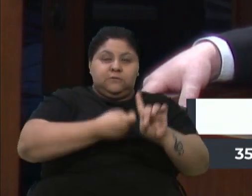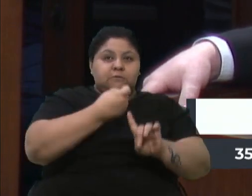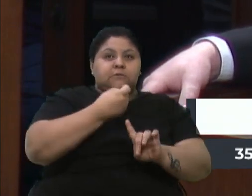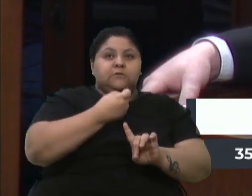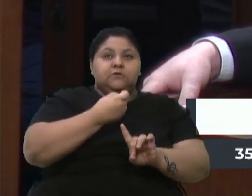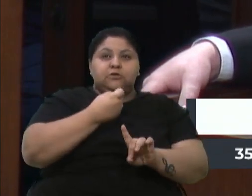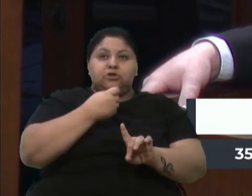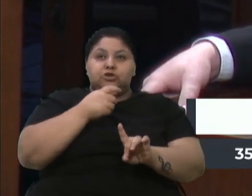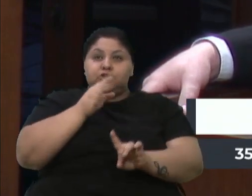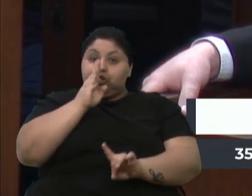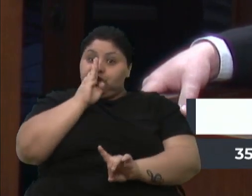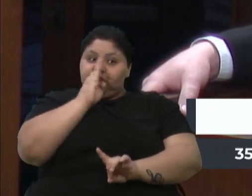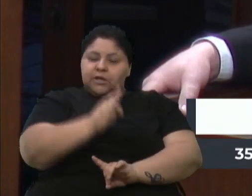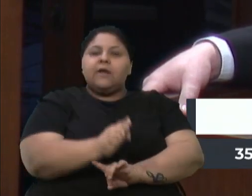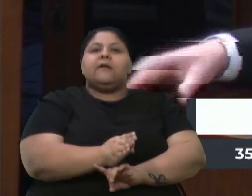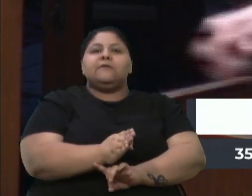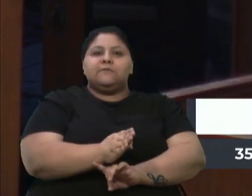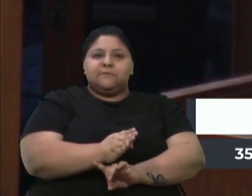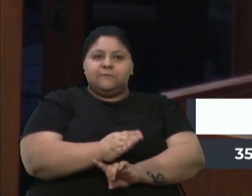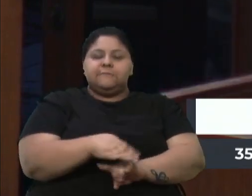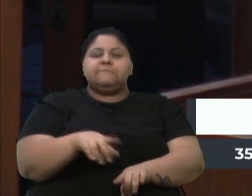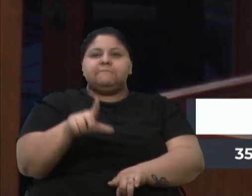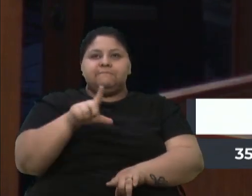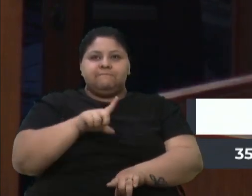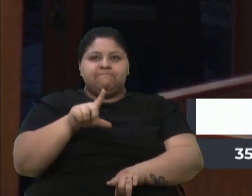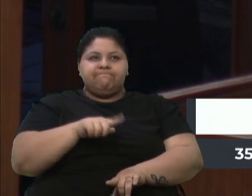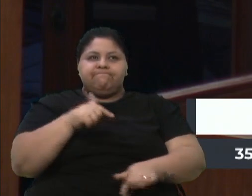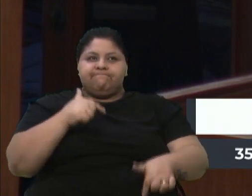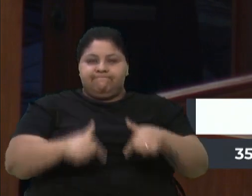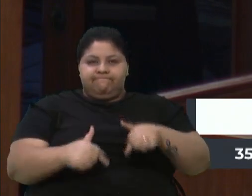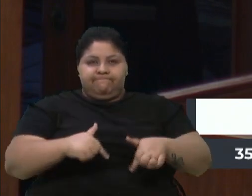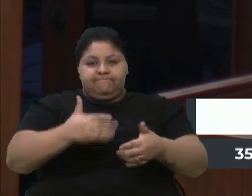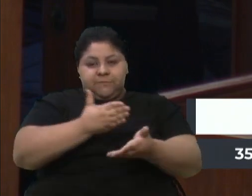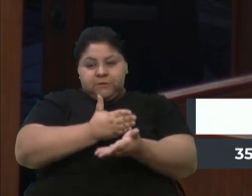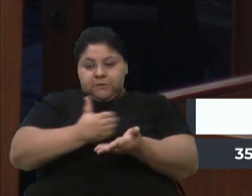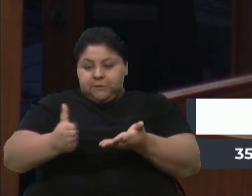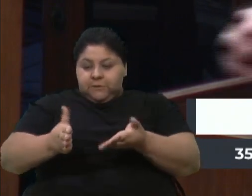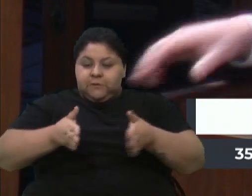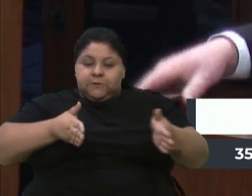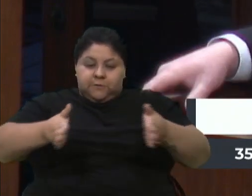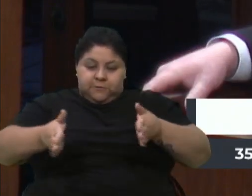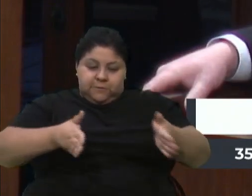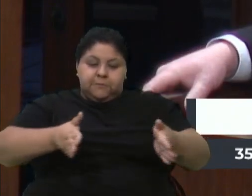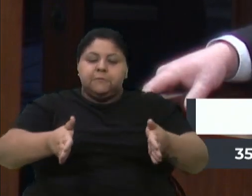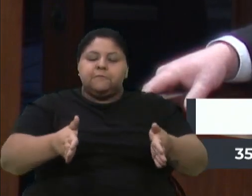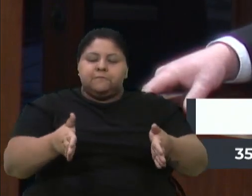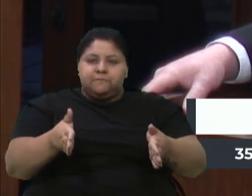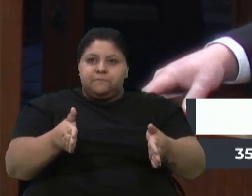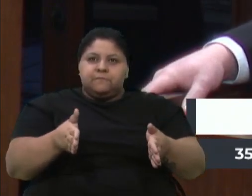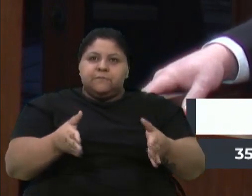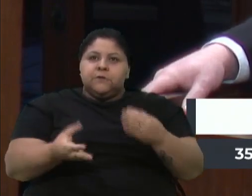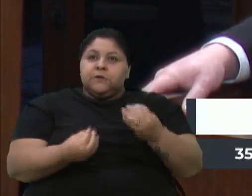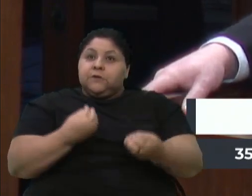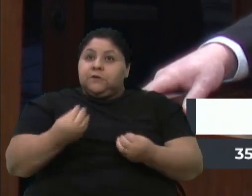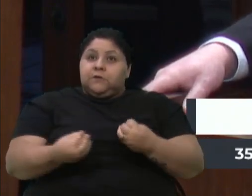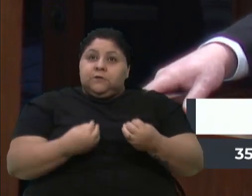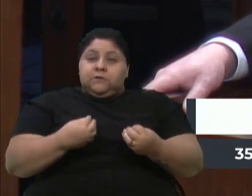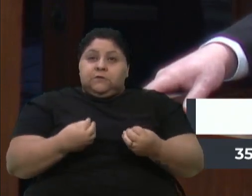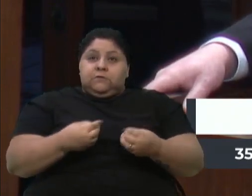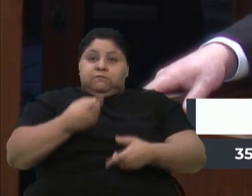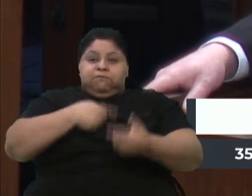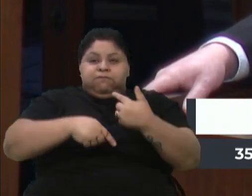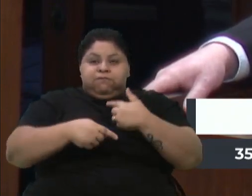integral, e temos trabalhado durante esse período, caros colegas, com muito entusiasmo, com